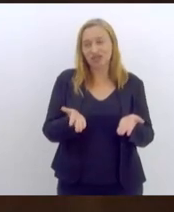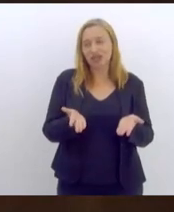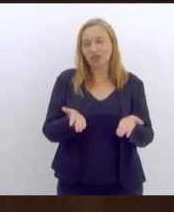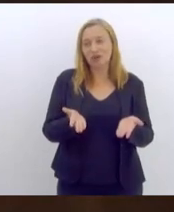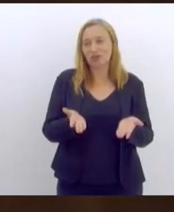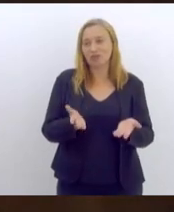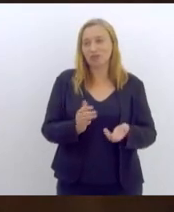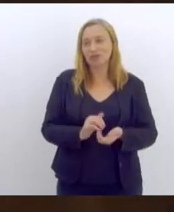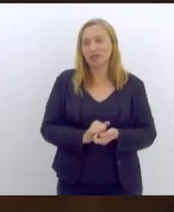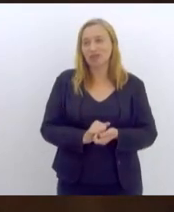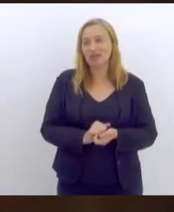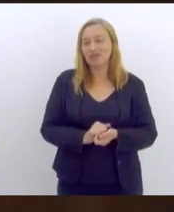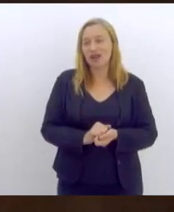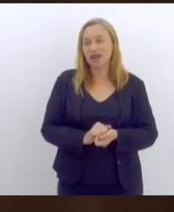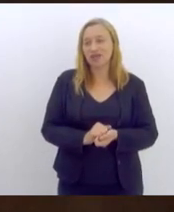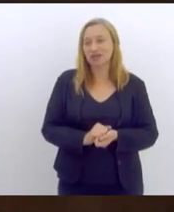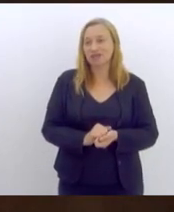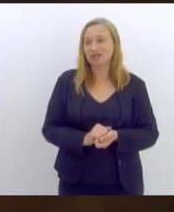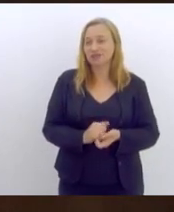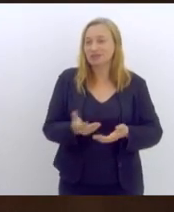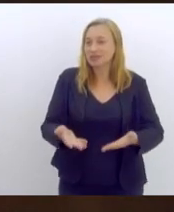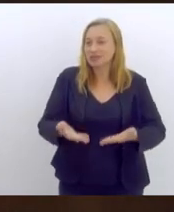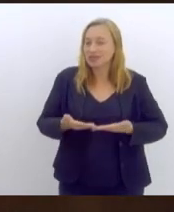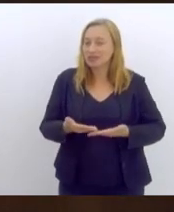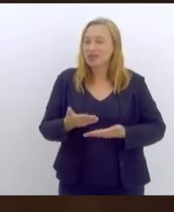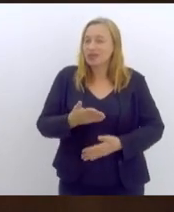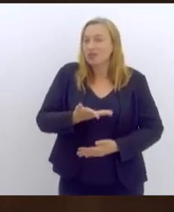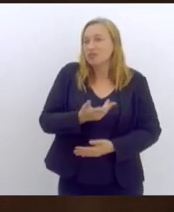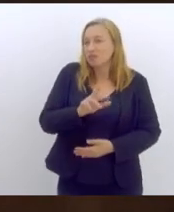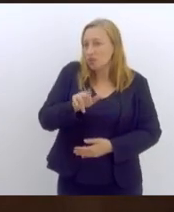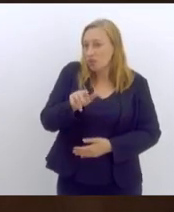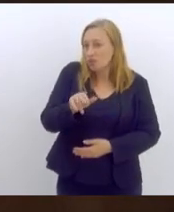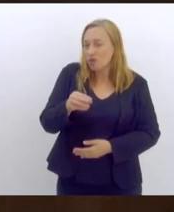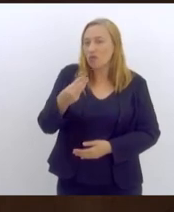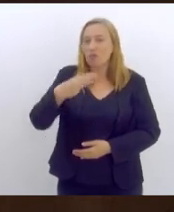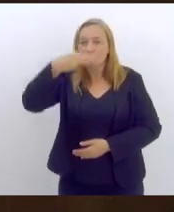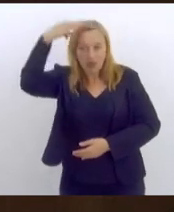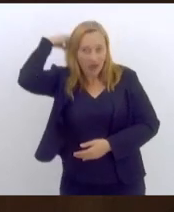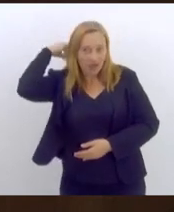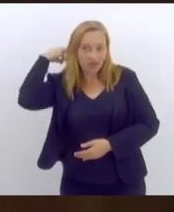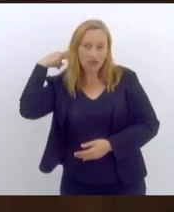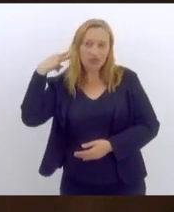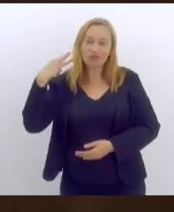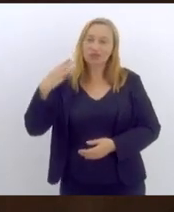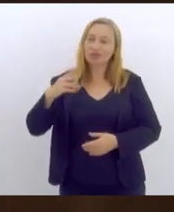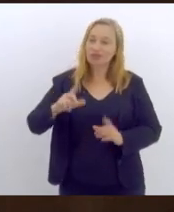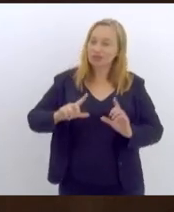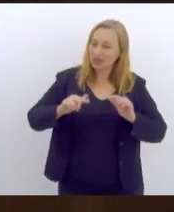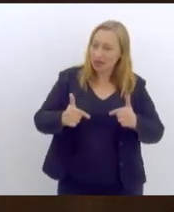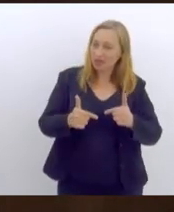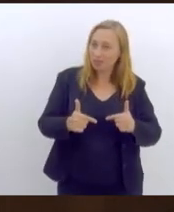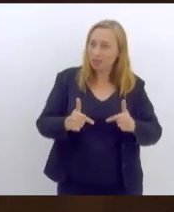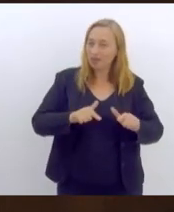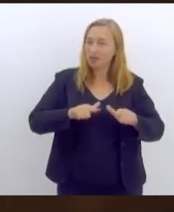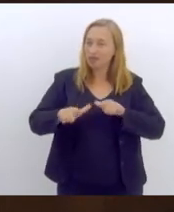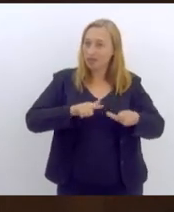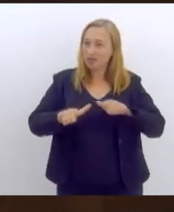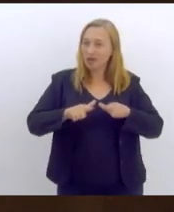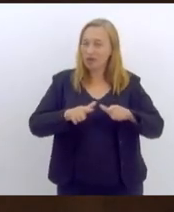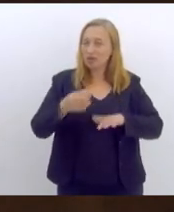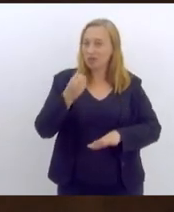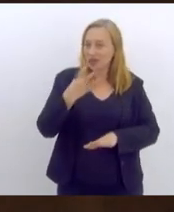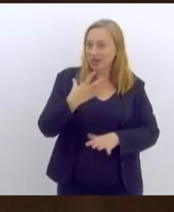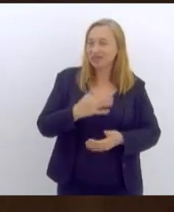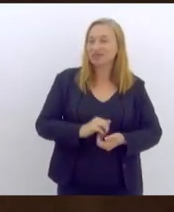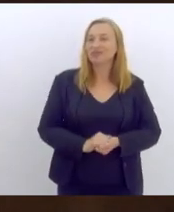foi uma casa de acolhimento do meu irmão Márcio, que brilhou, tenho certeza, ao seu lado.